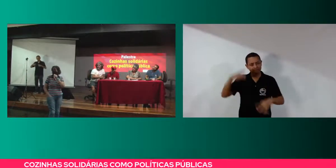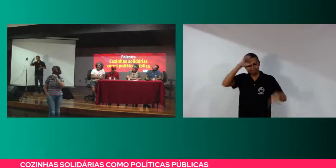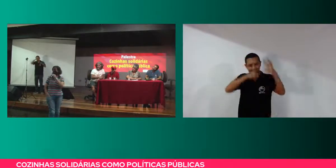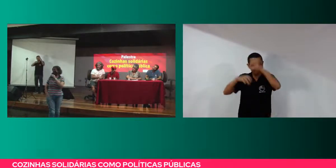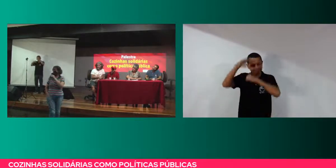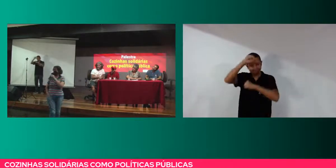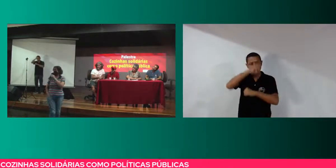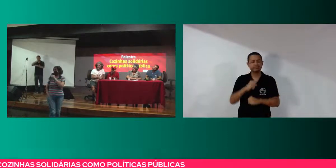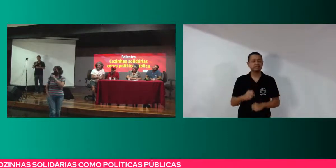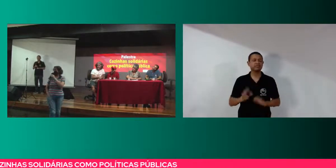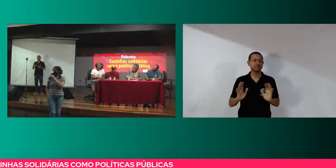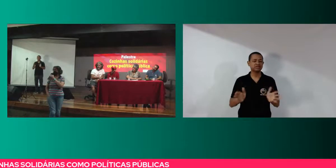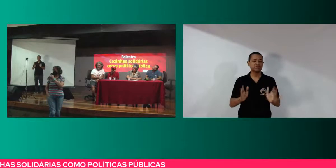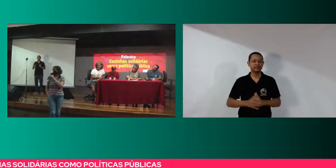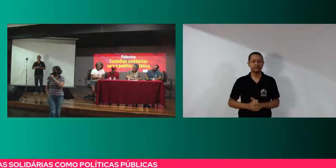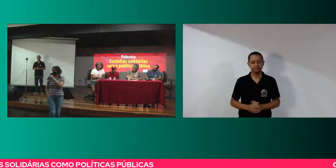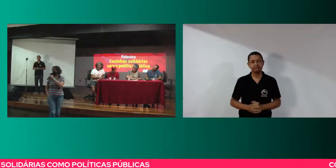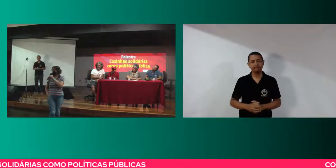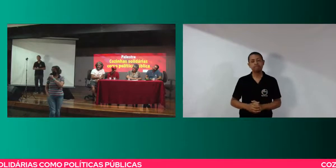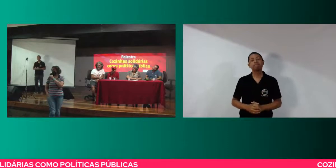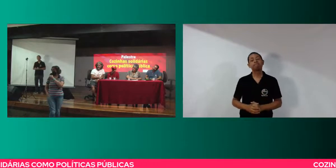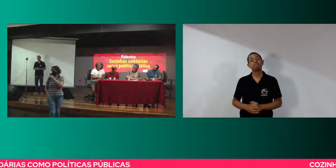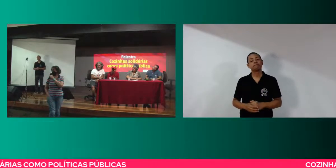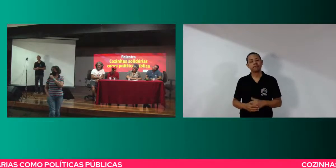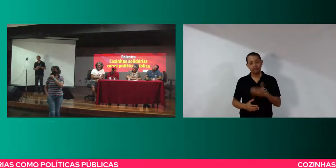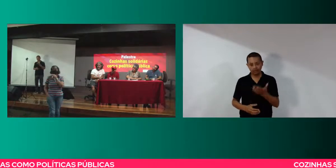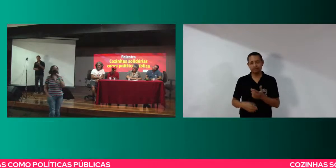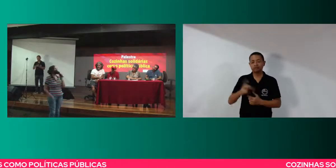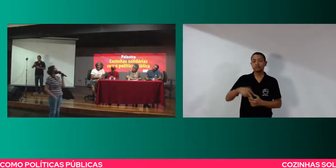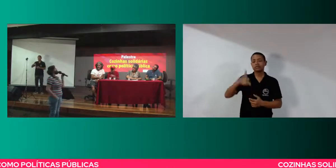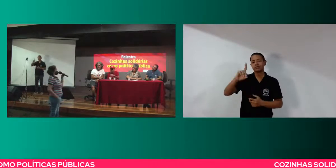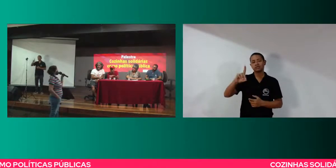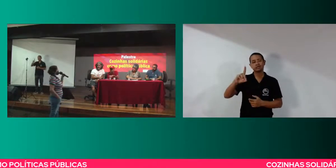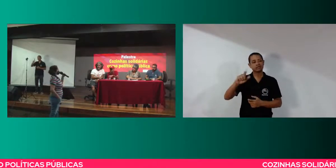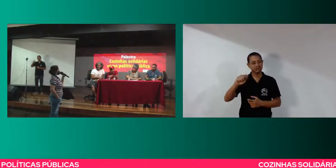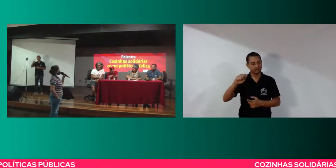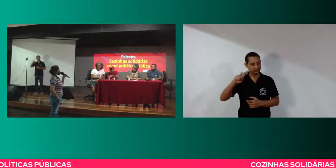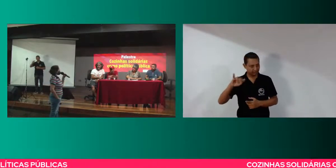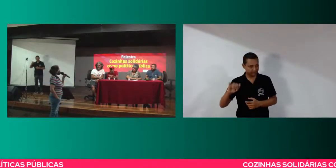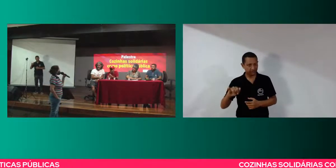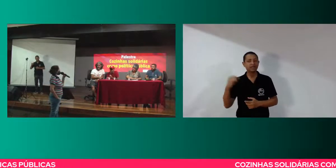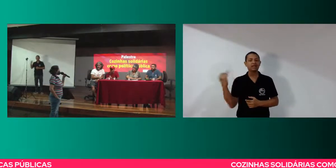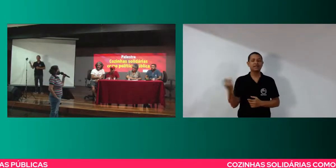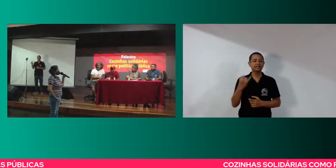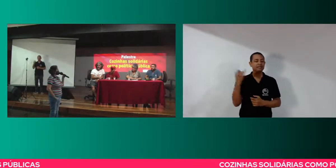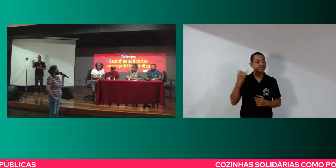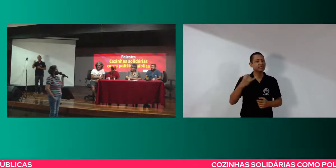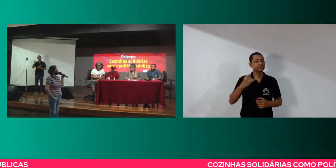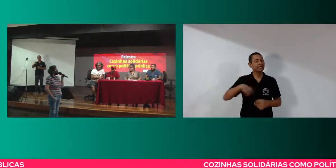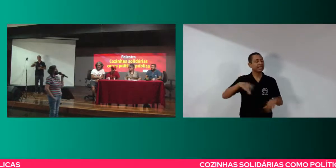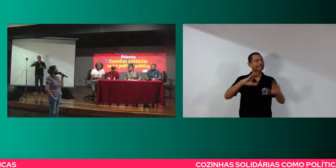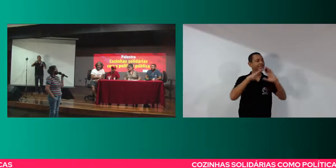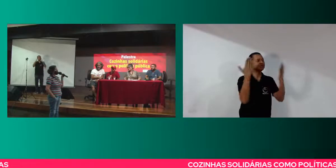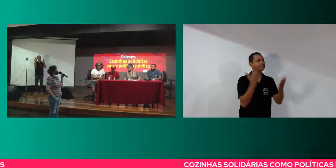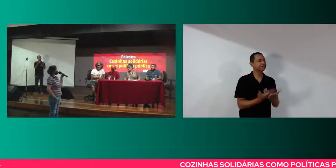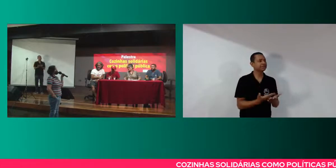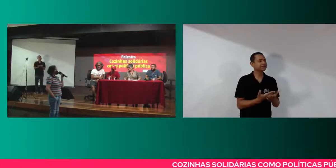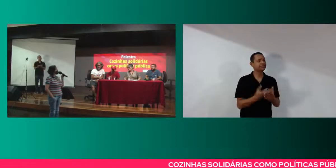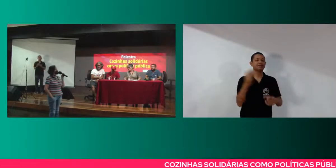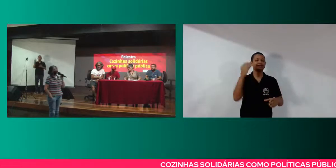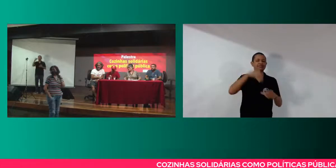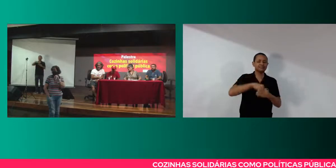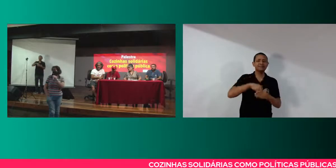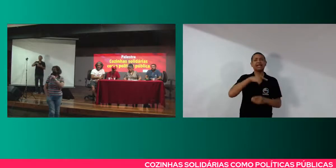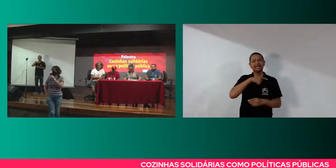fortalece por isso a importância assim de ter Sociologia na escola né então agradecer e assim e e